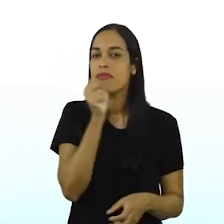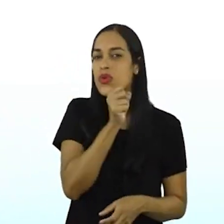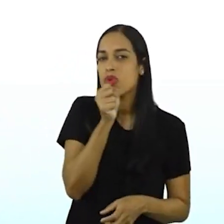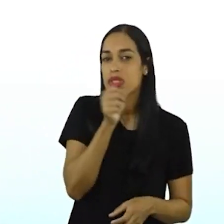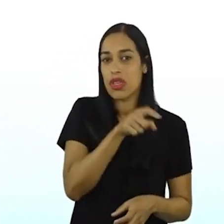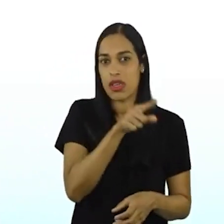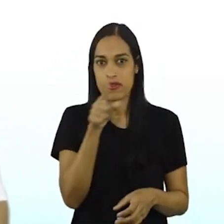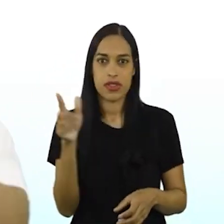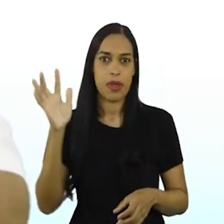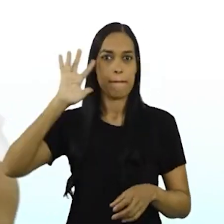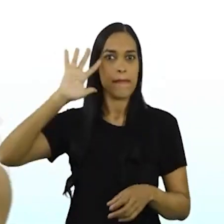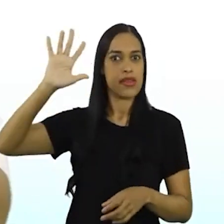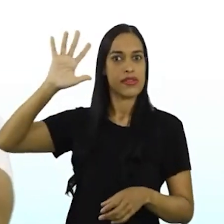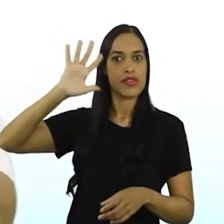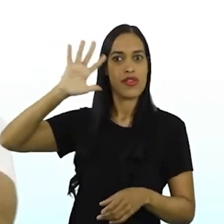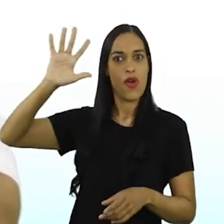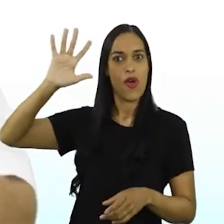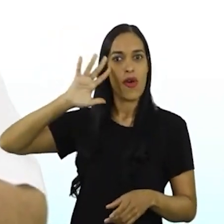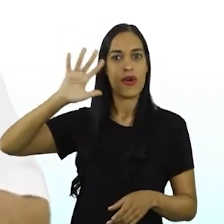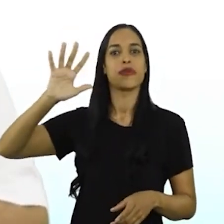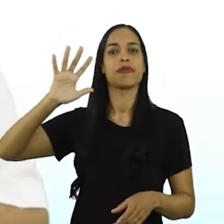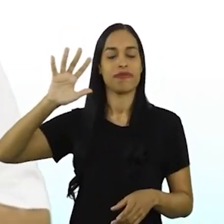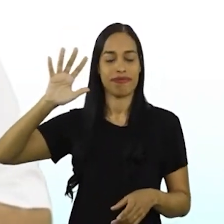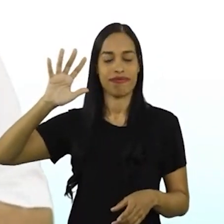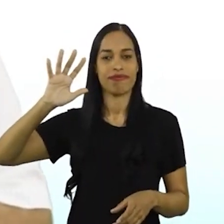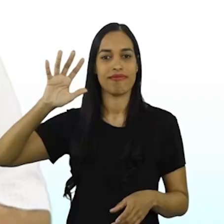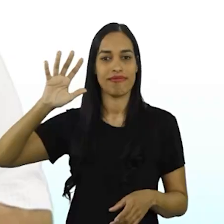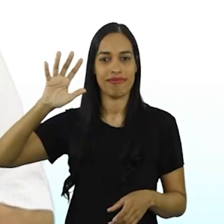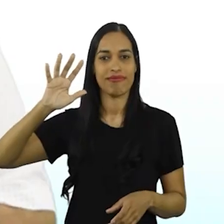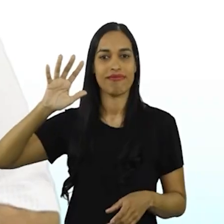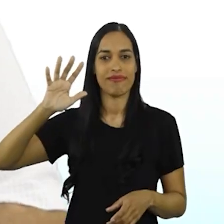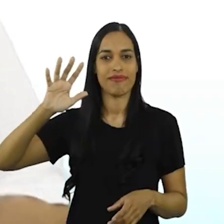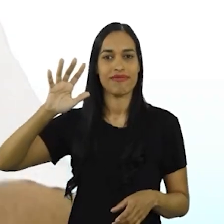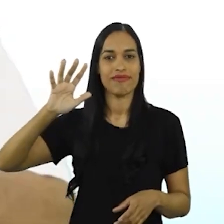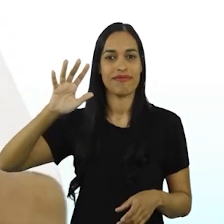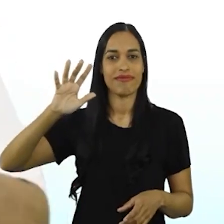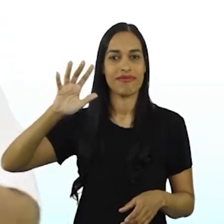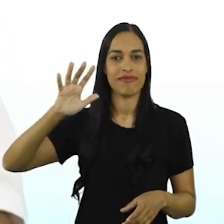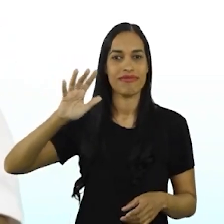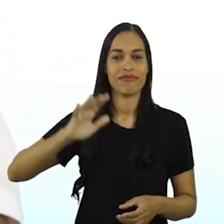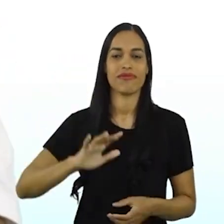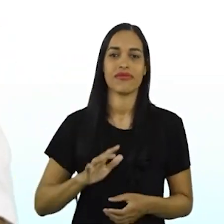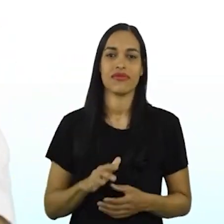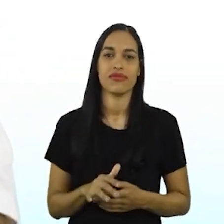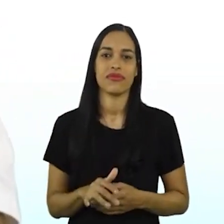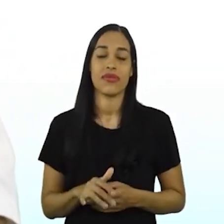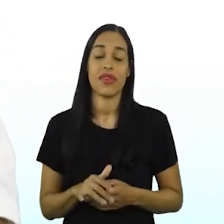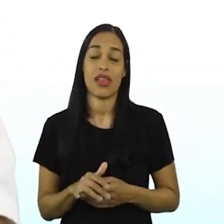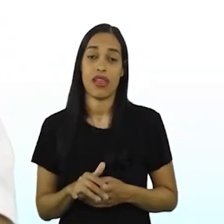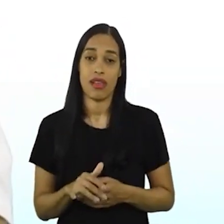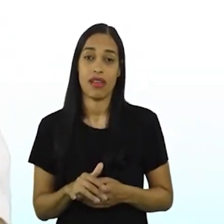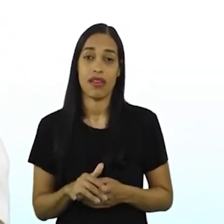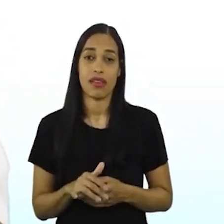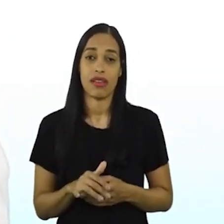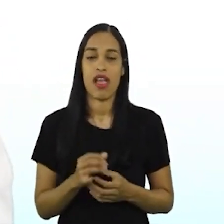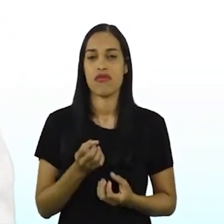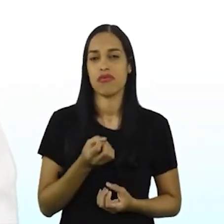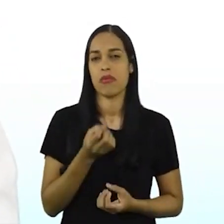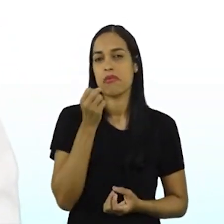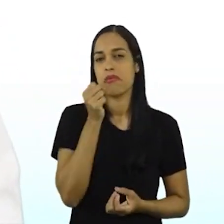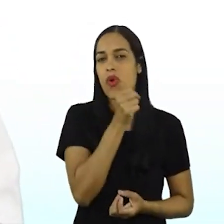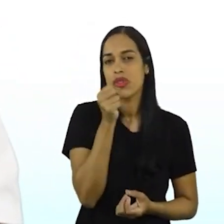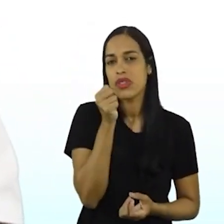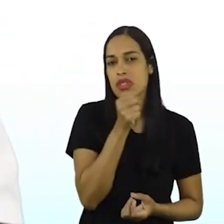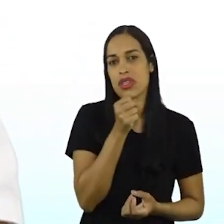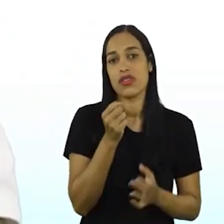você pensou, ela é escrita em primeira pessoa. Então, normalmente, no geral, as composições